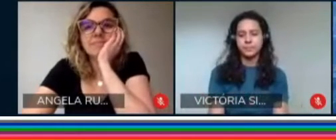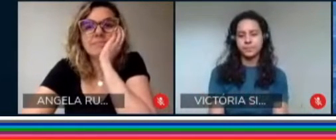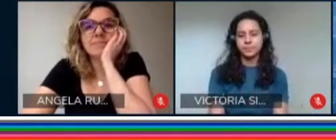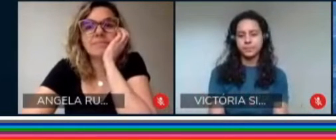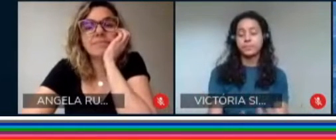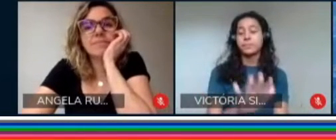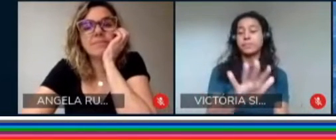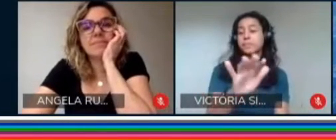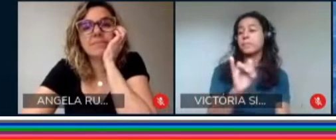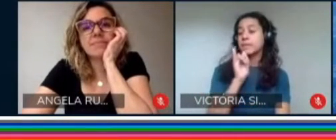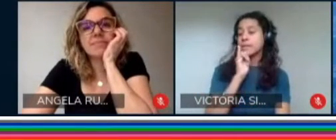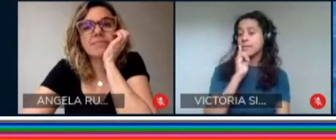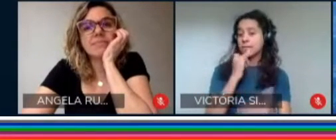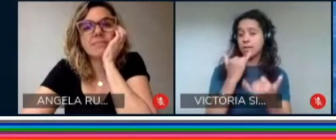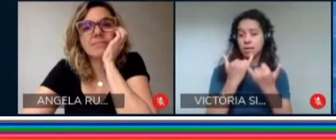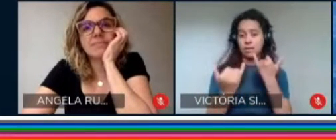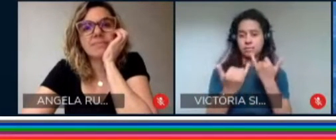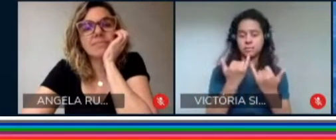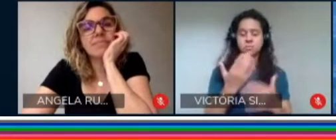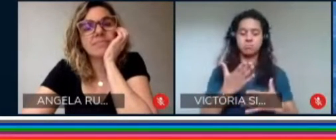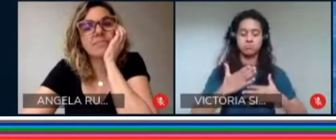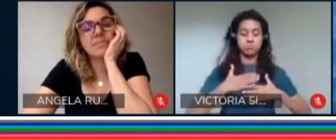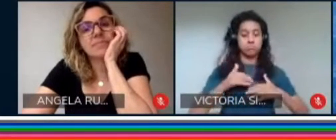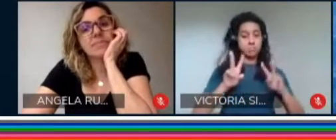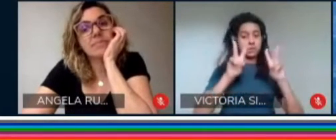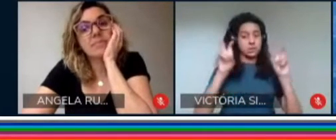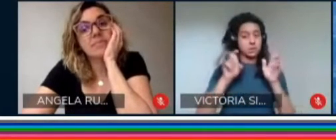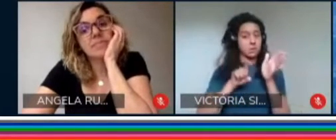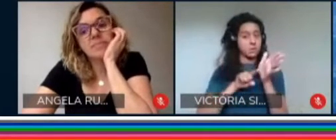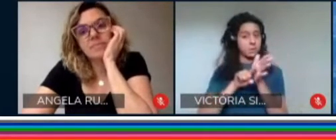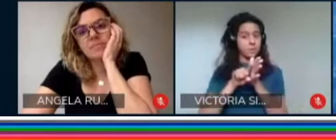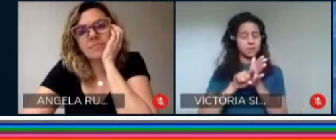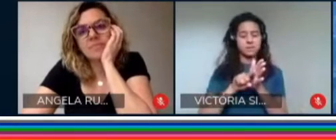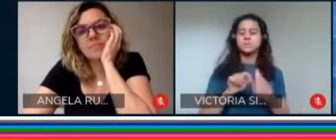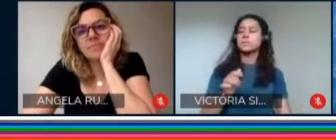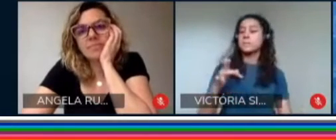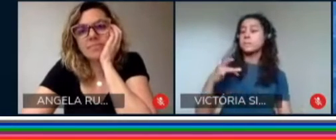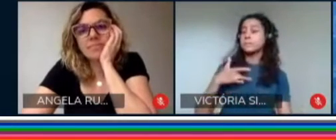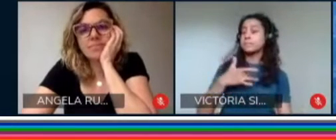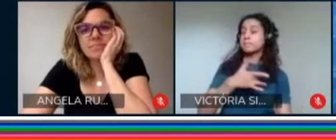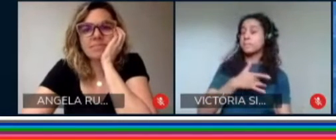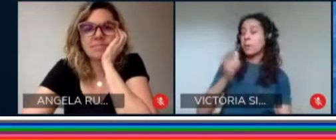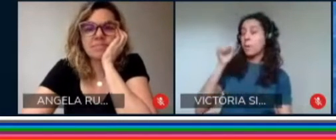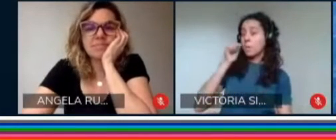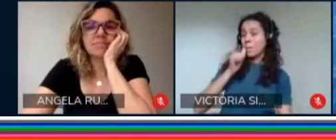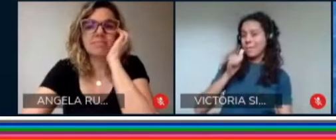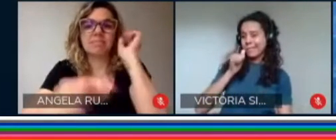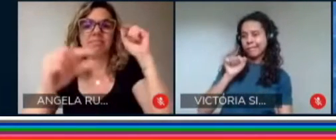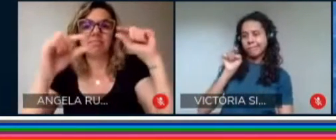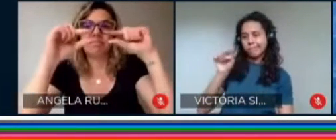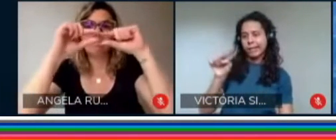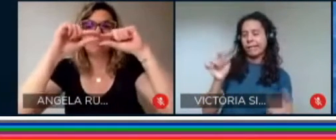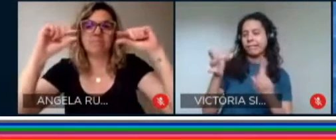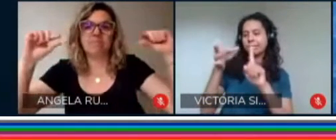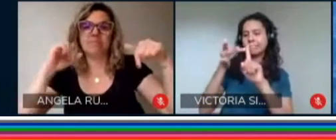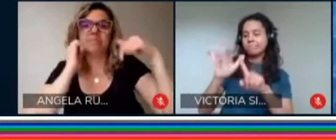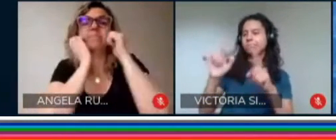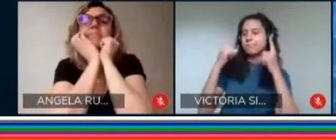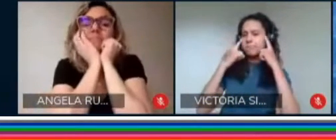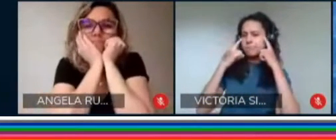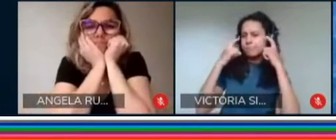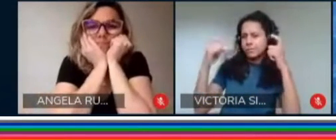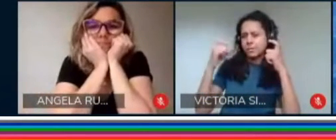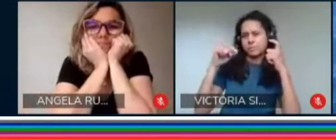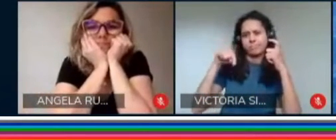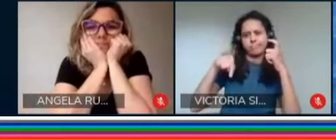Por exemplo, se o meu tema de pesquisa fosse saúde da mulher vítima de violência doméstica no Brasil,